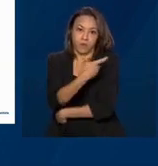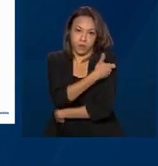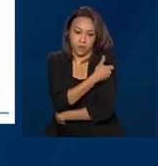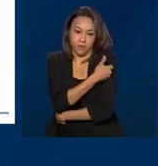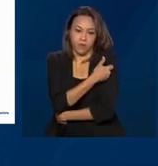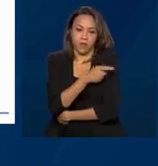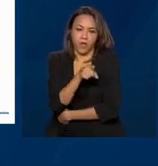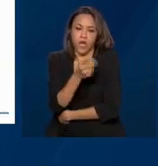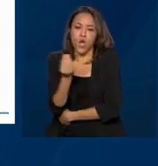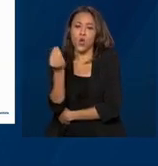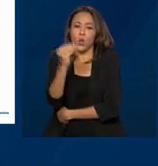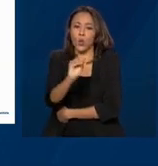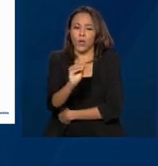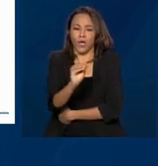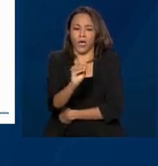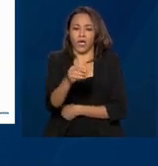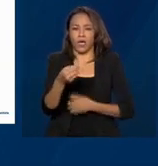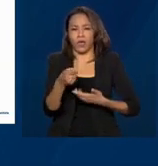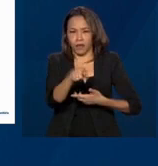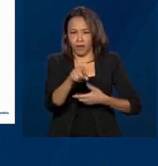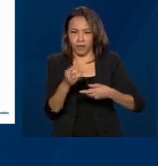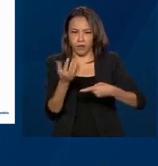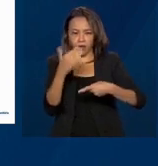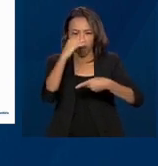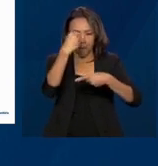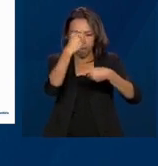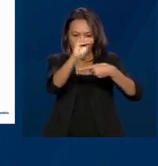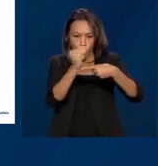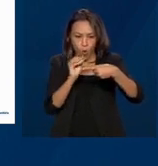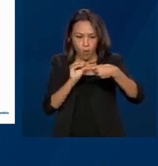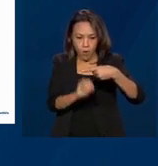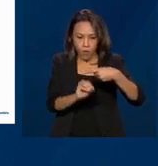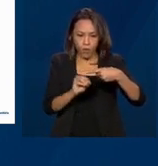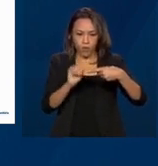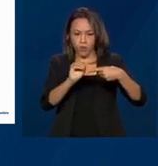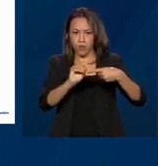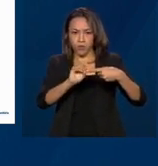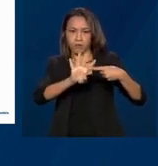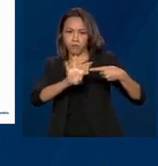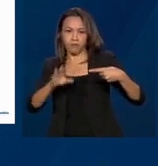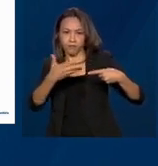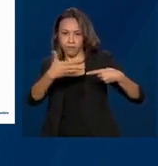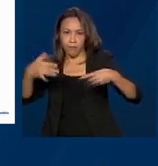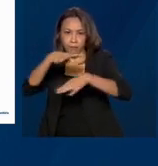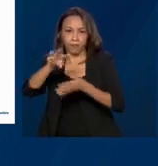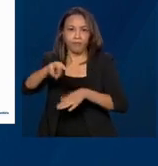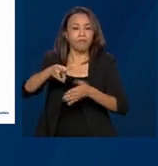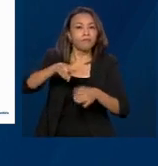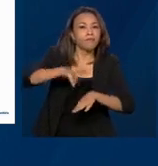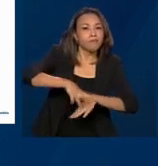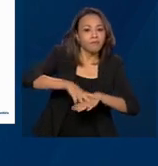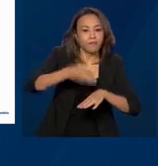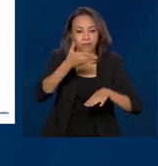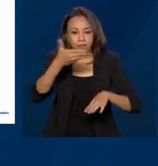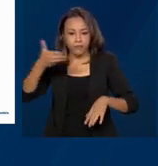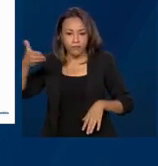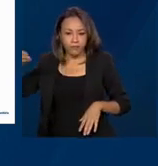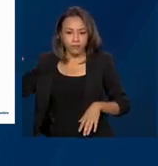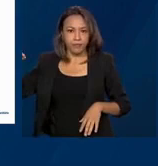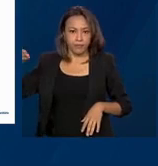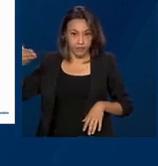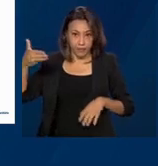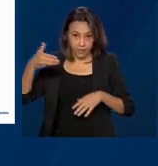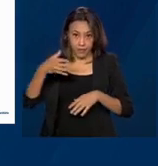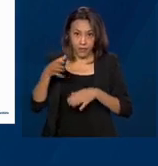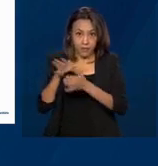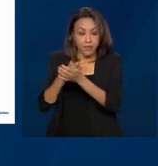Eu coloquei essa fórmula aqui, que representa o hazard ratio, baseada no modelo de regressão de Cox. Esse